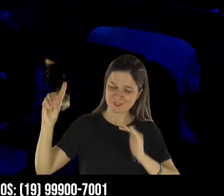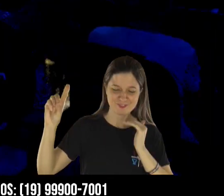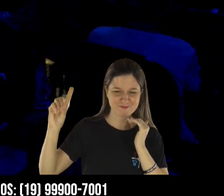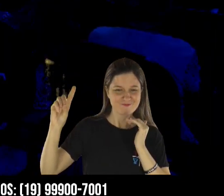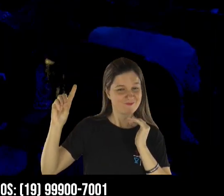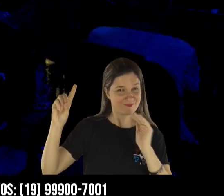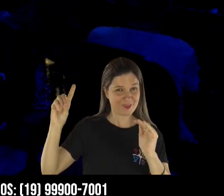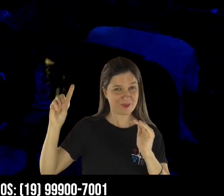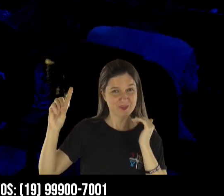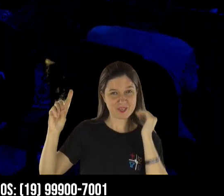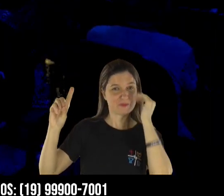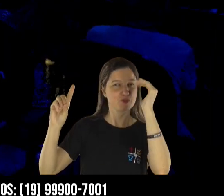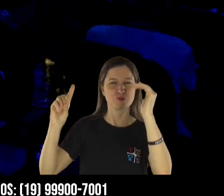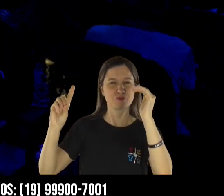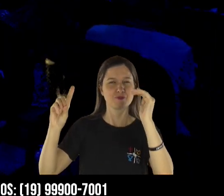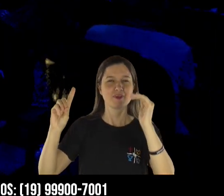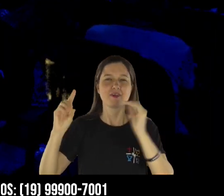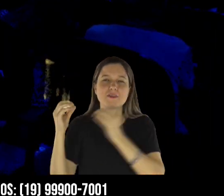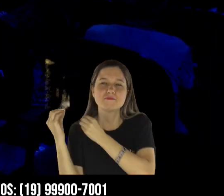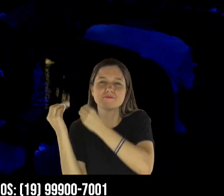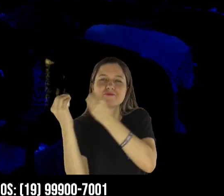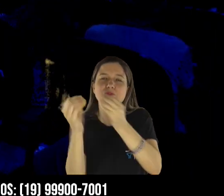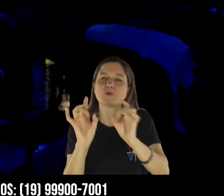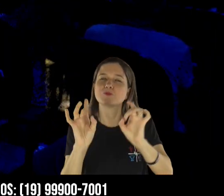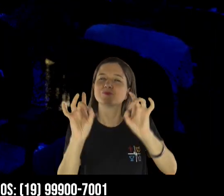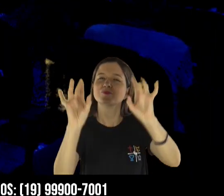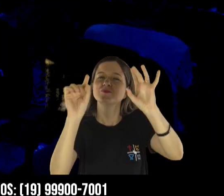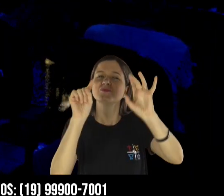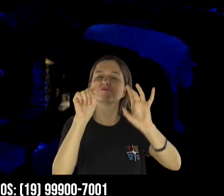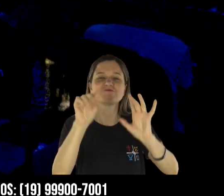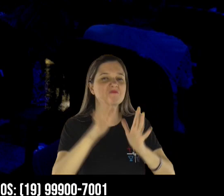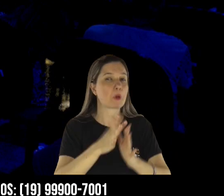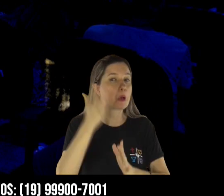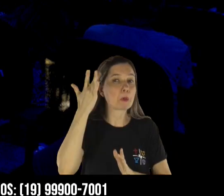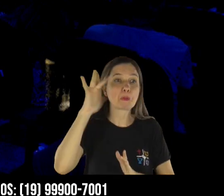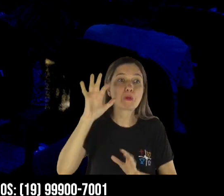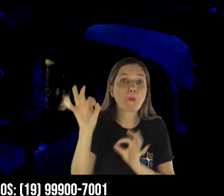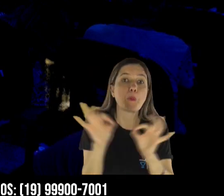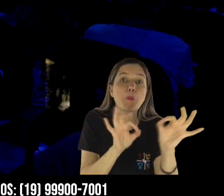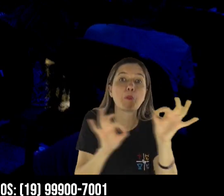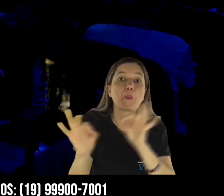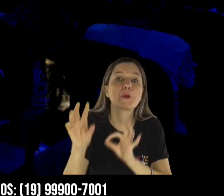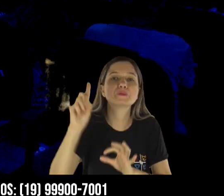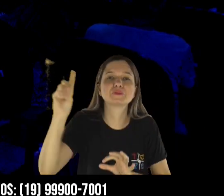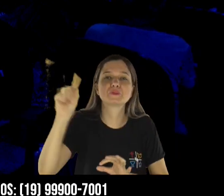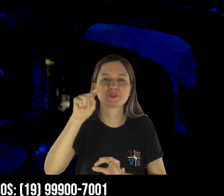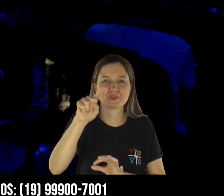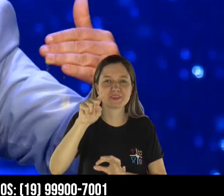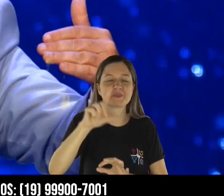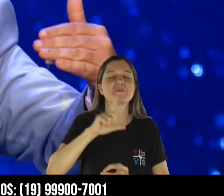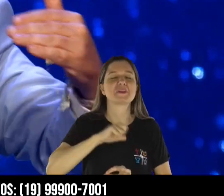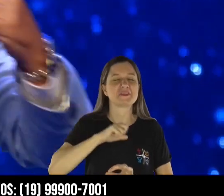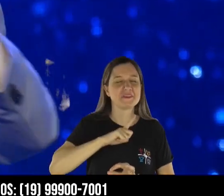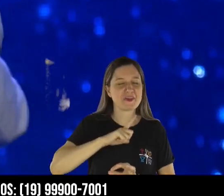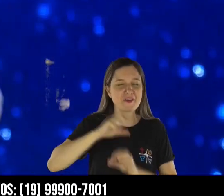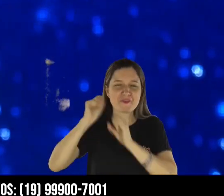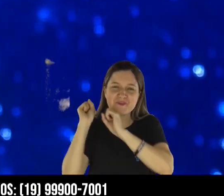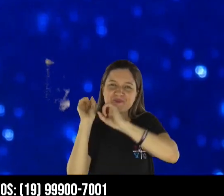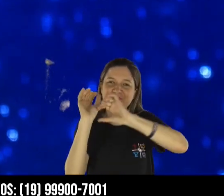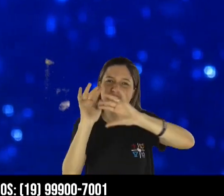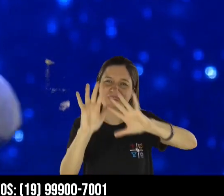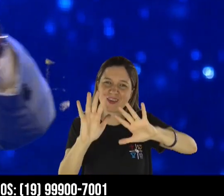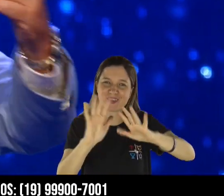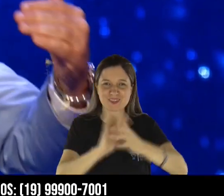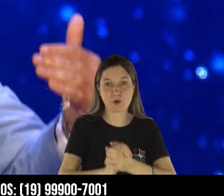superior do que eu e você imaginamos, seja na eternidade ou seja vivendo aqui. Amém? Assim como foi